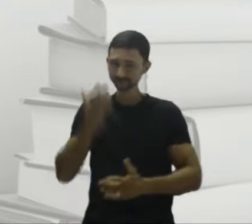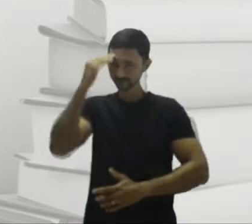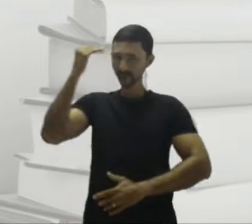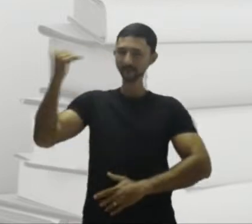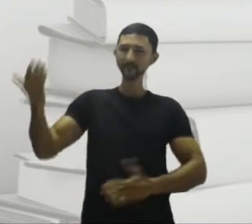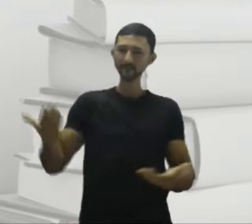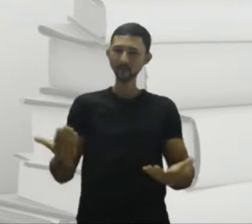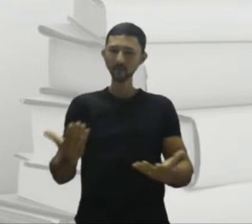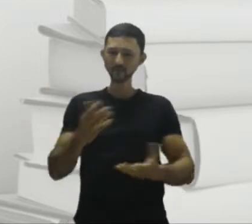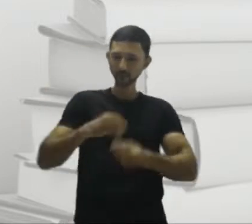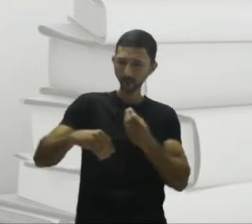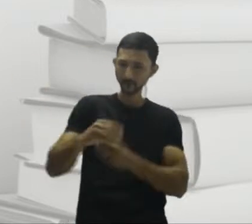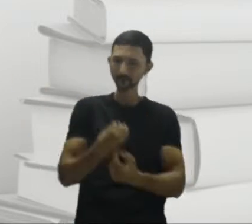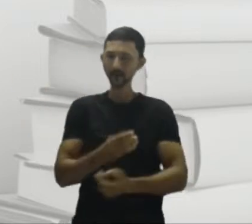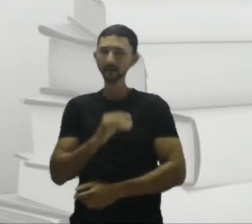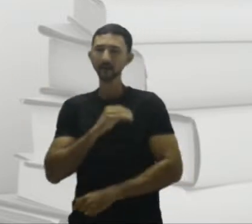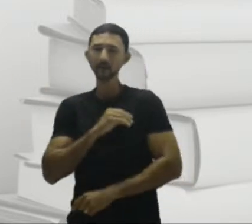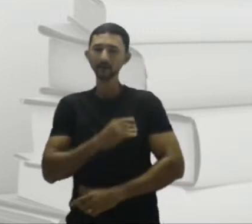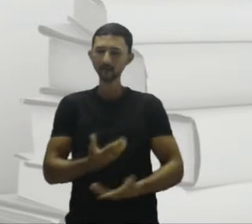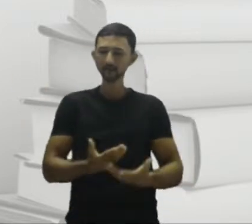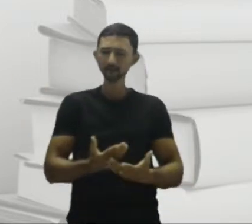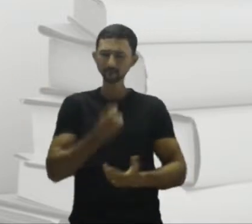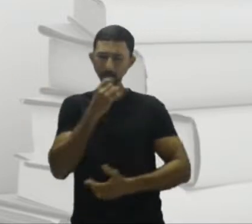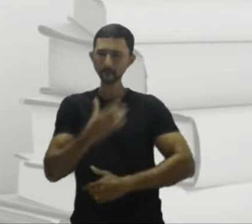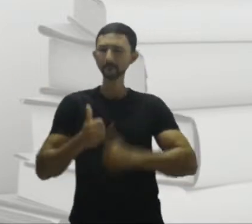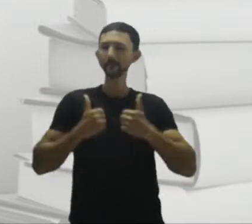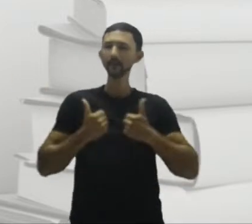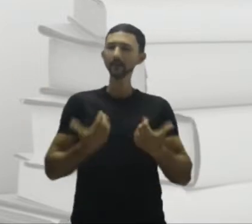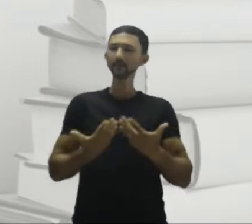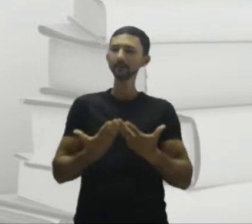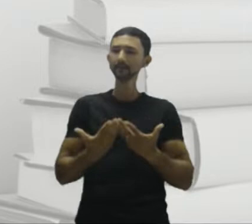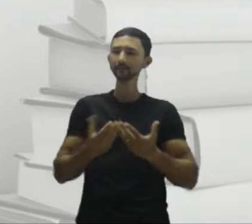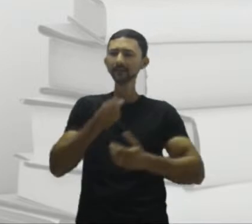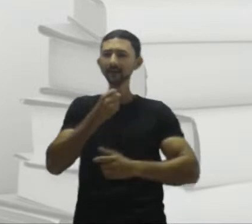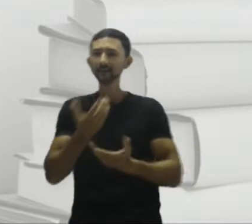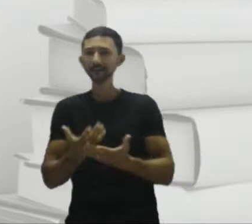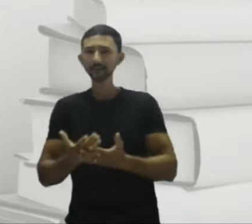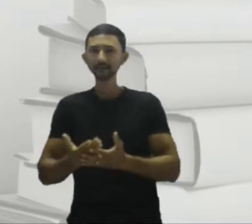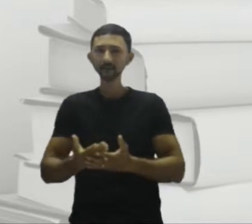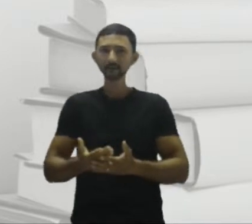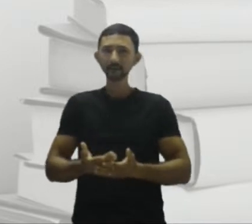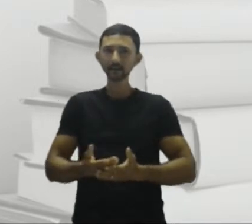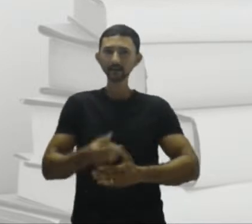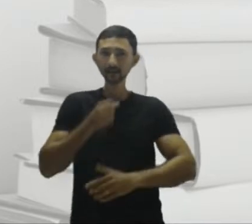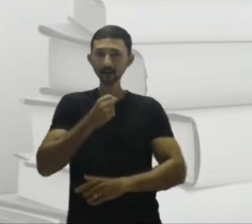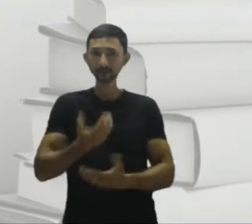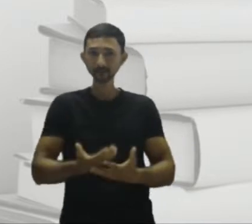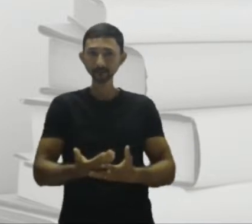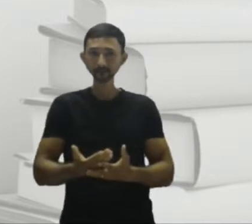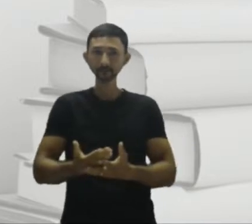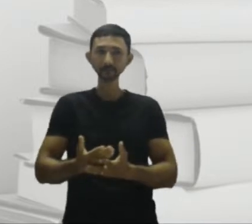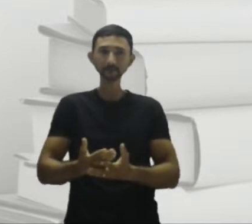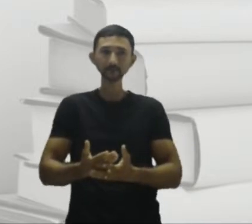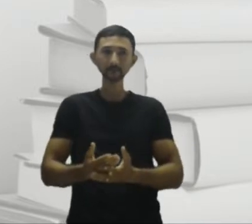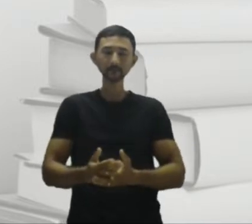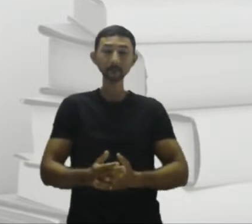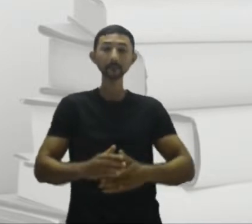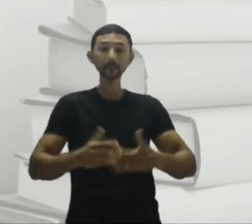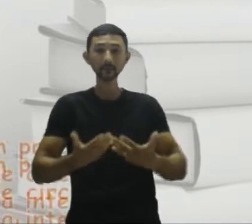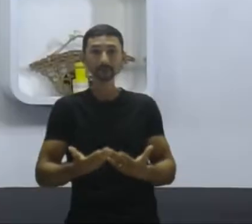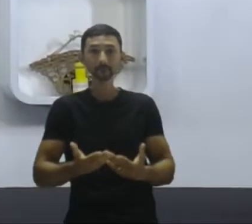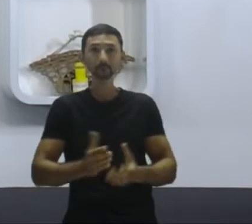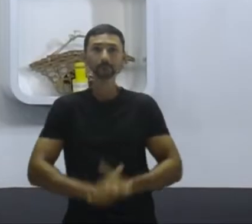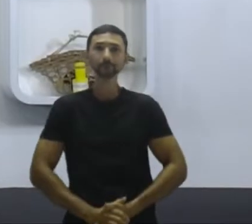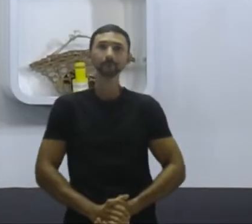no meio da malandragem. Fico bem na foto, na entrevista e na reportagem. Pois bem,